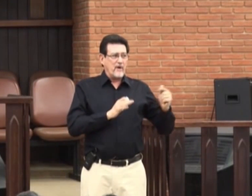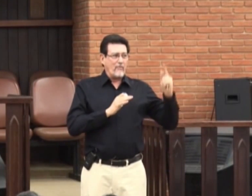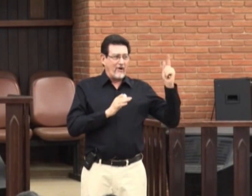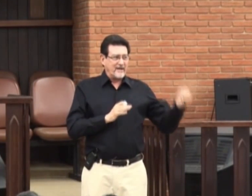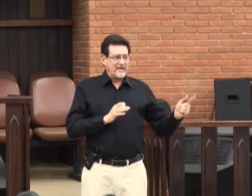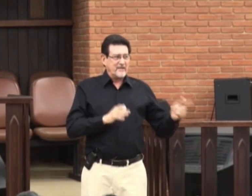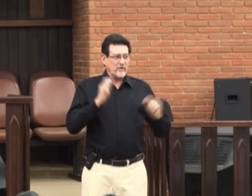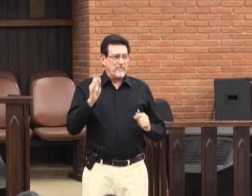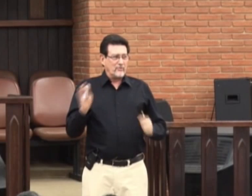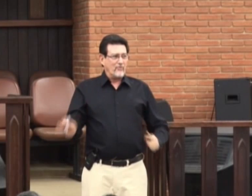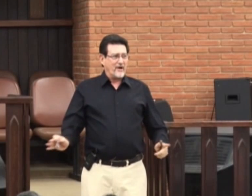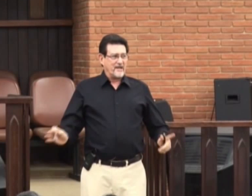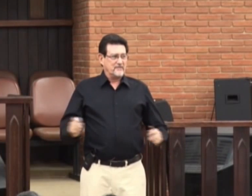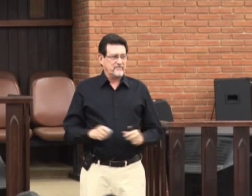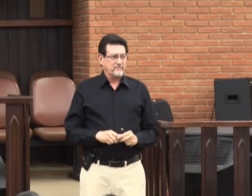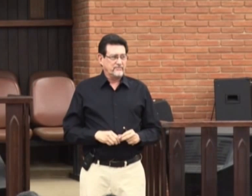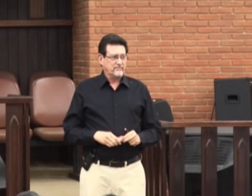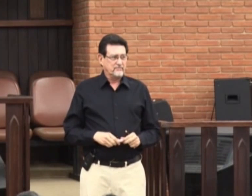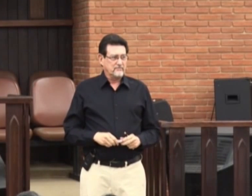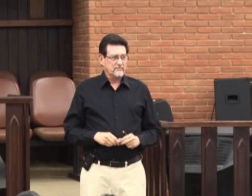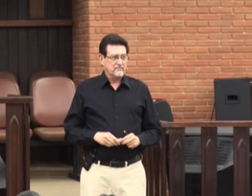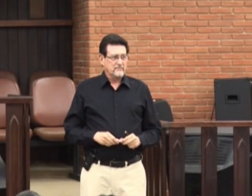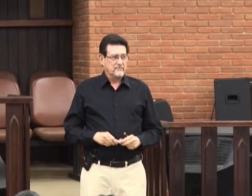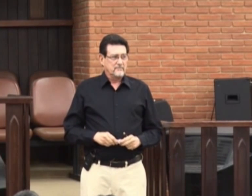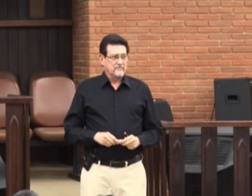esperando que o irmão ore e o irmão não ora.